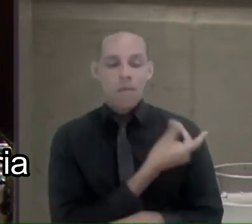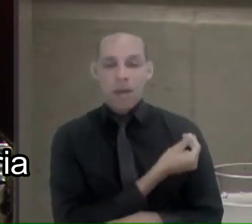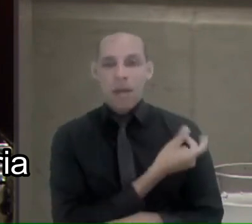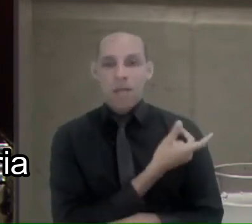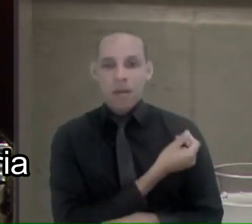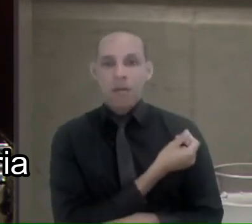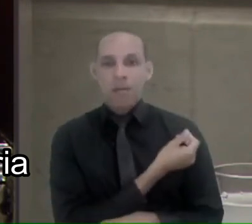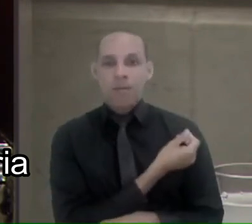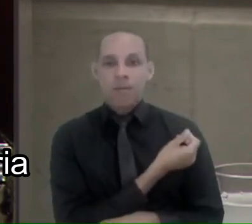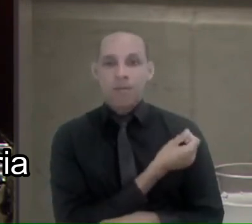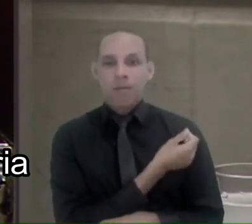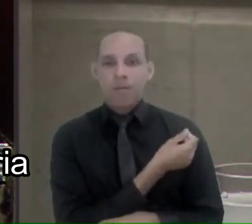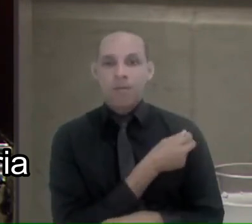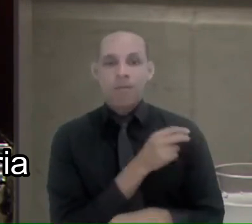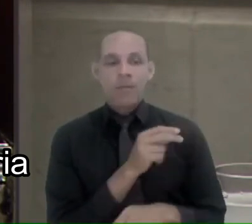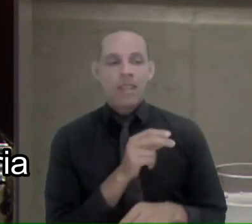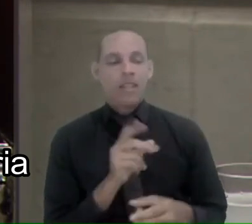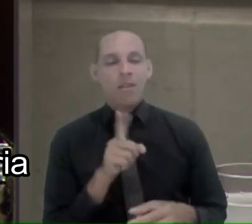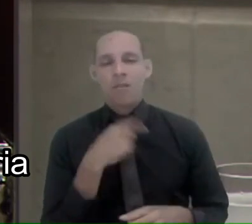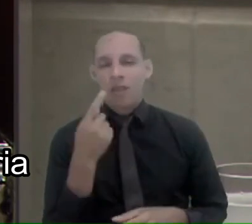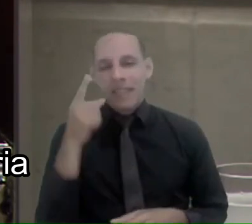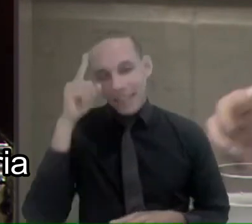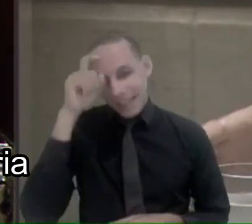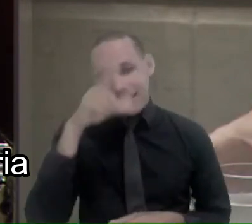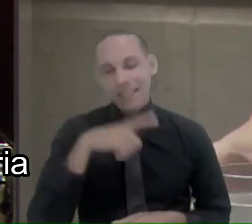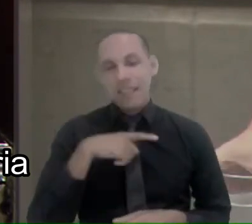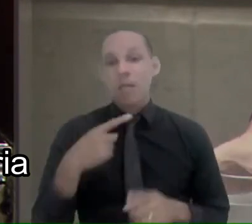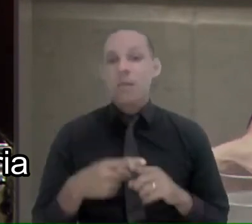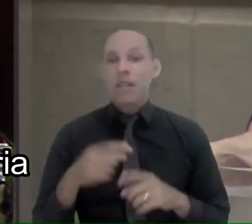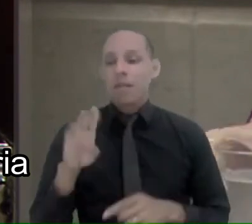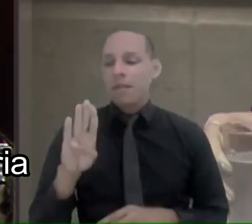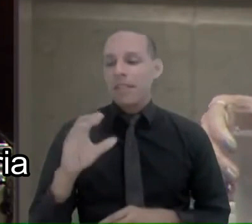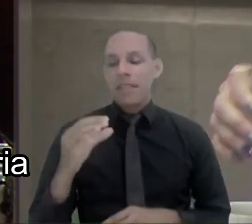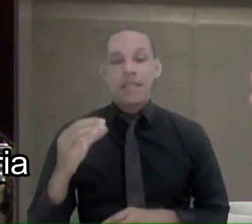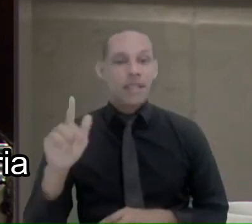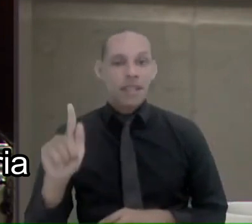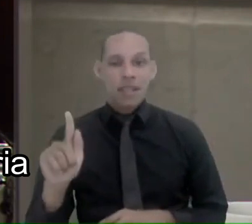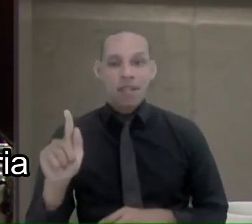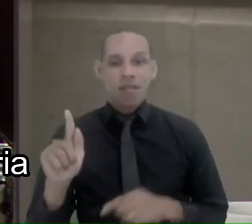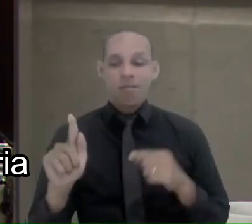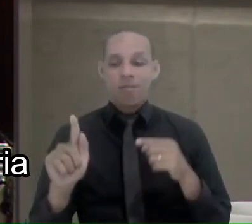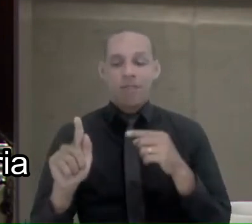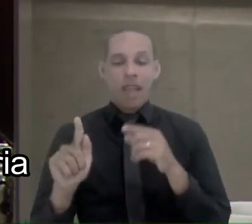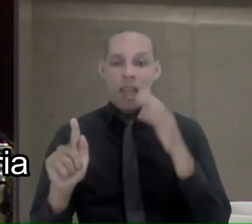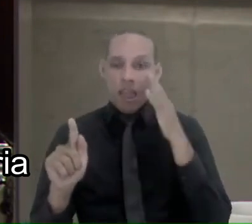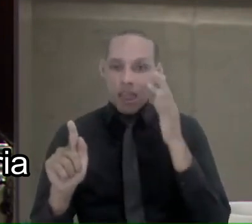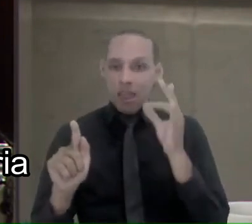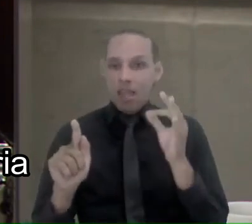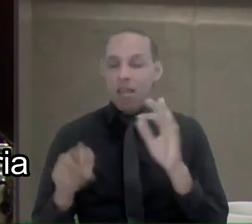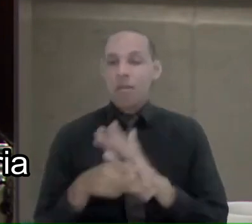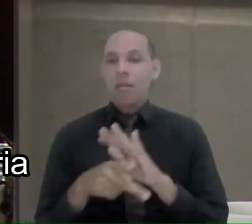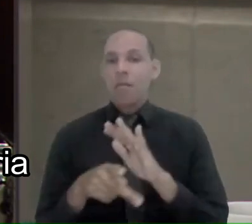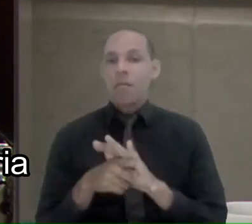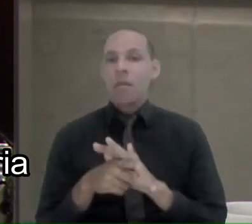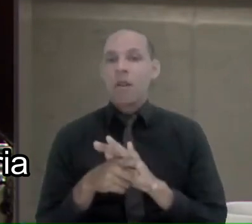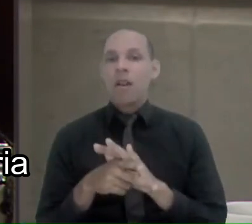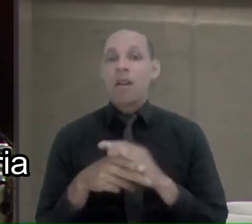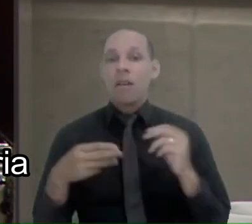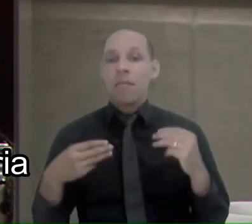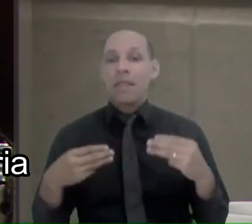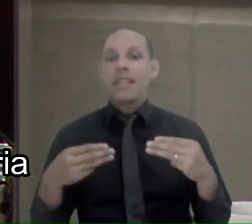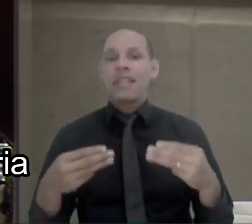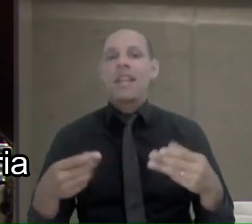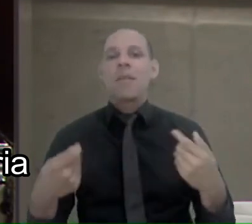enfrentamos dificuldade, porque a BCG tem sido um ponto de atenção do Ministério para sua aquisição, porque há